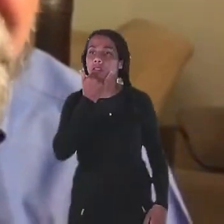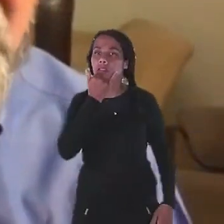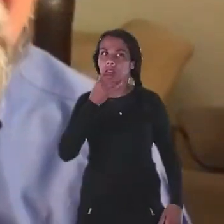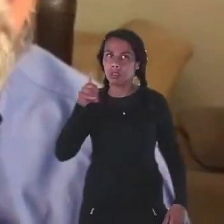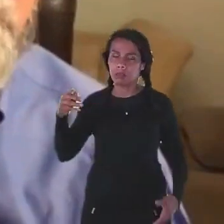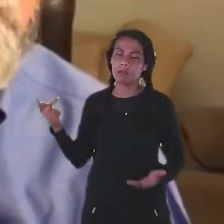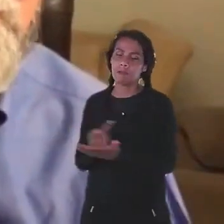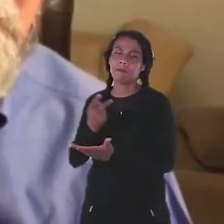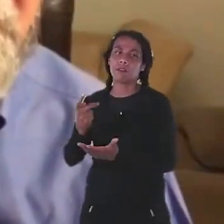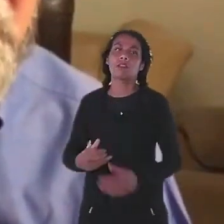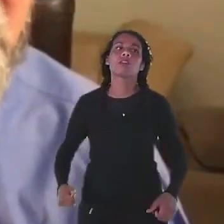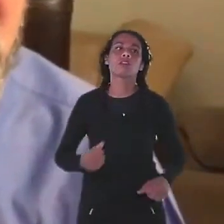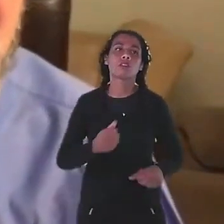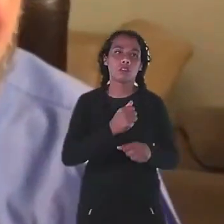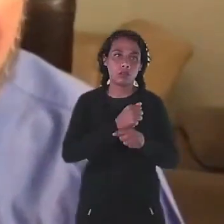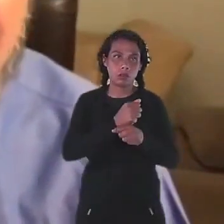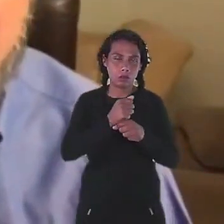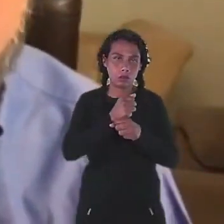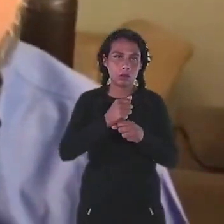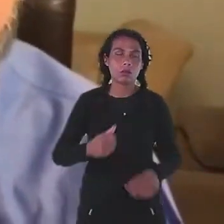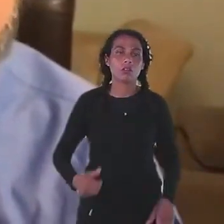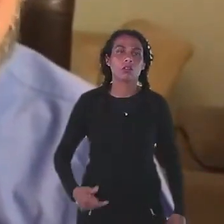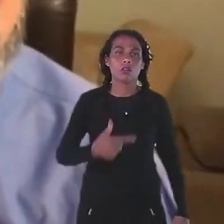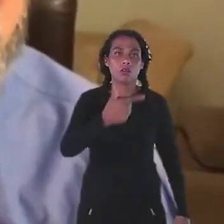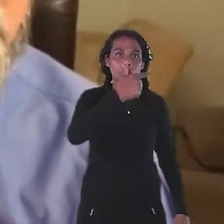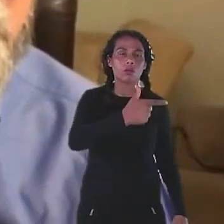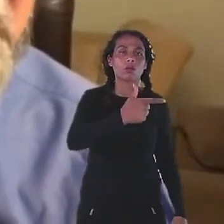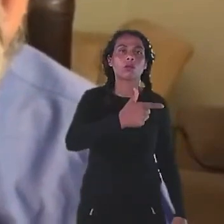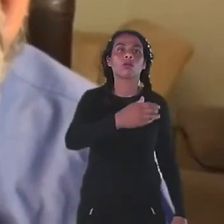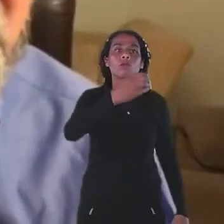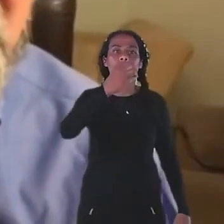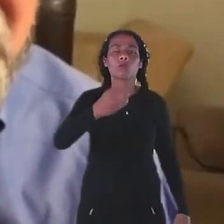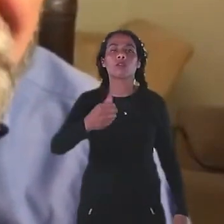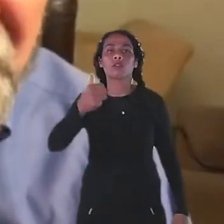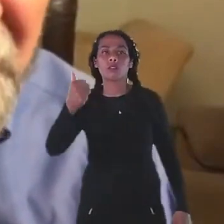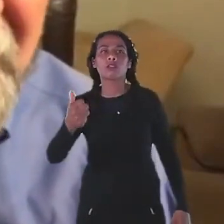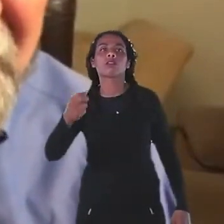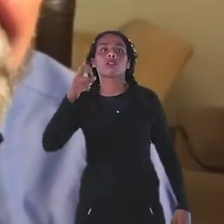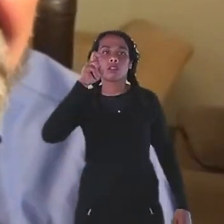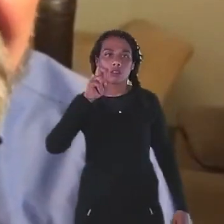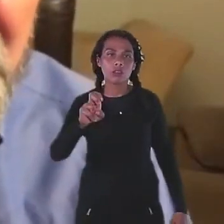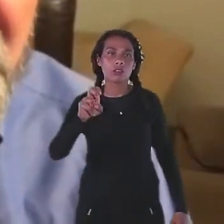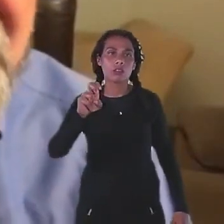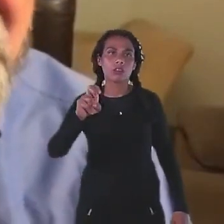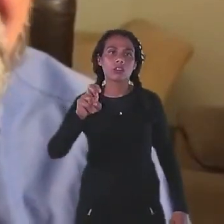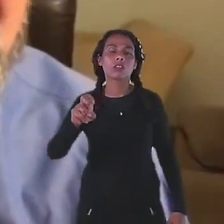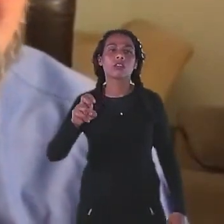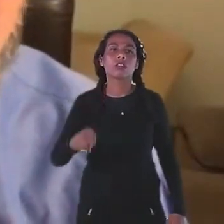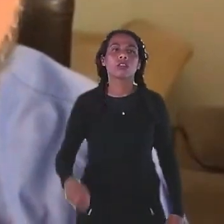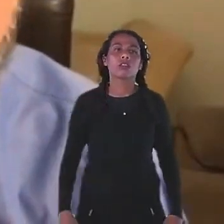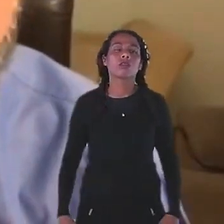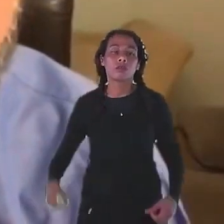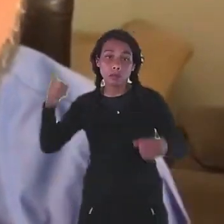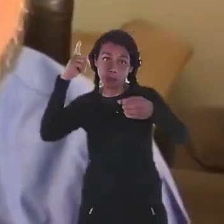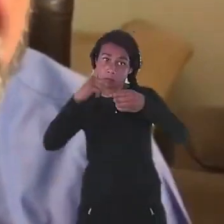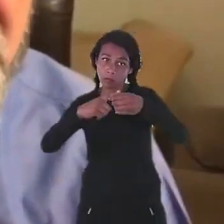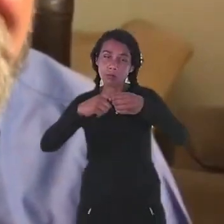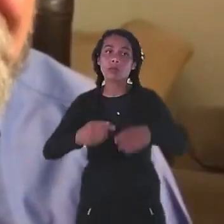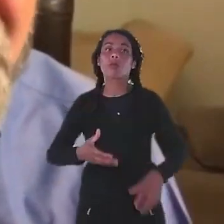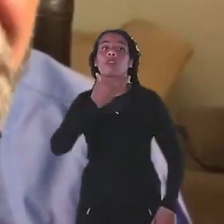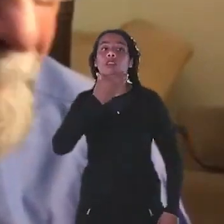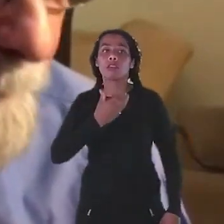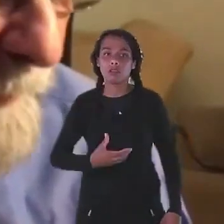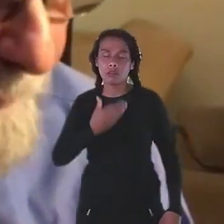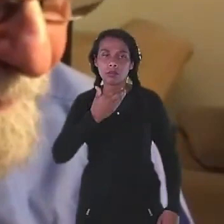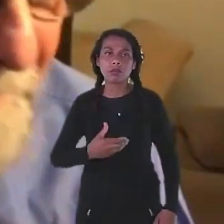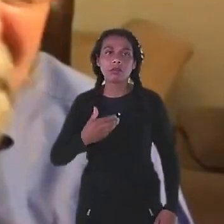2015, logo depois da Copa do Mundo, no final do ano, o Jim ligou de novo. Coincidentemente, eu estava em Natal também, passando o final do